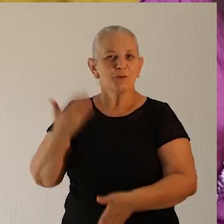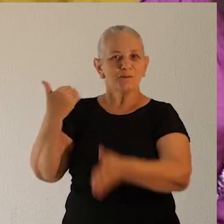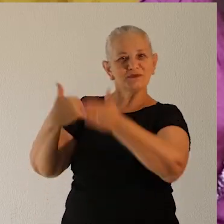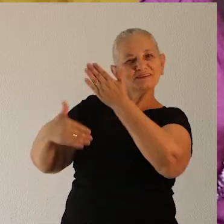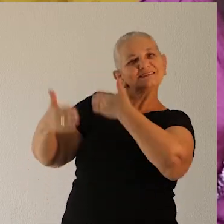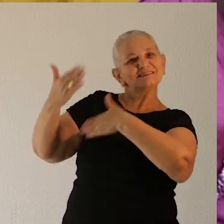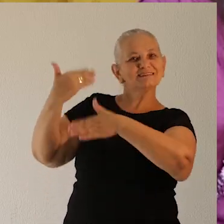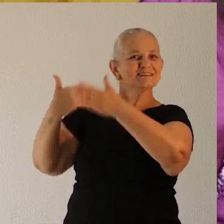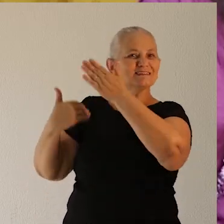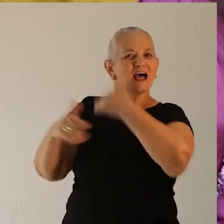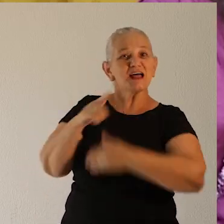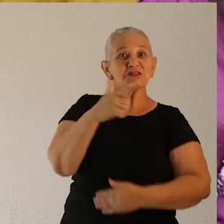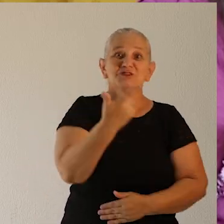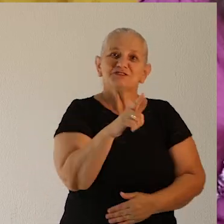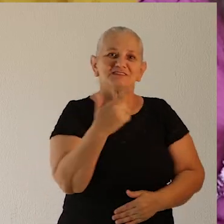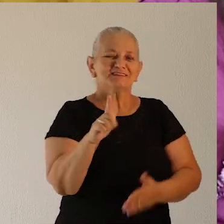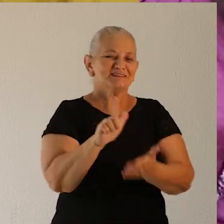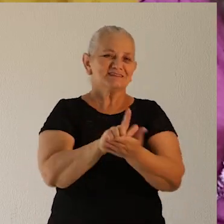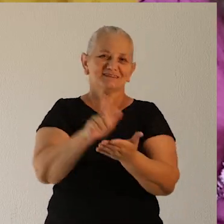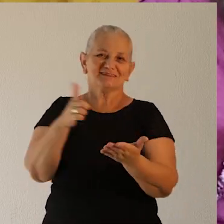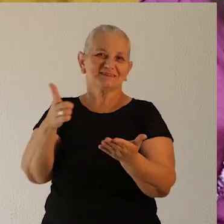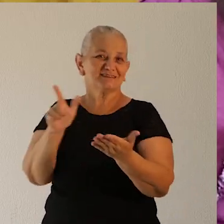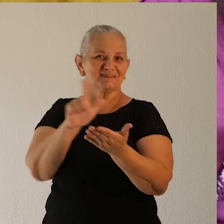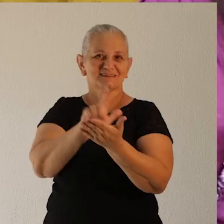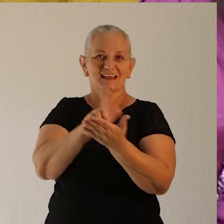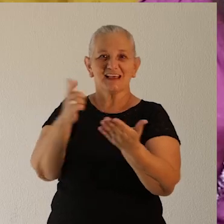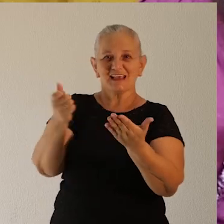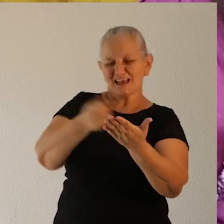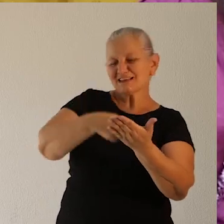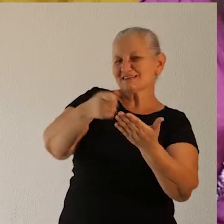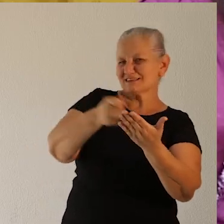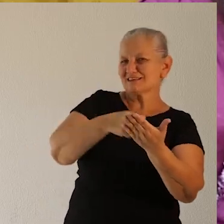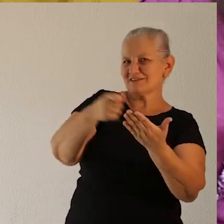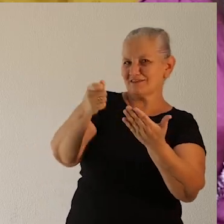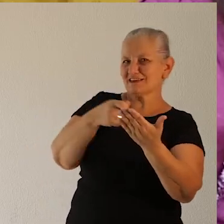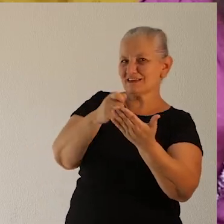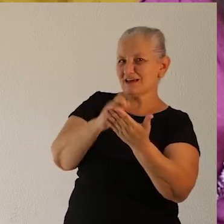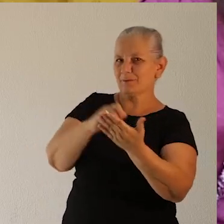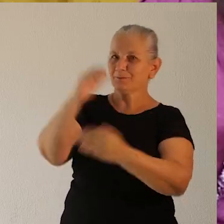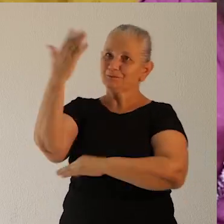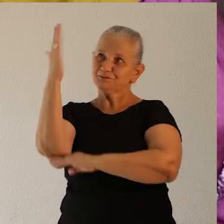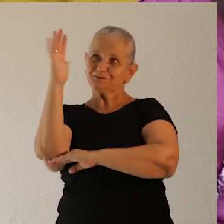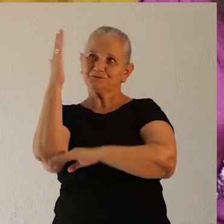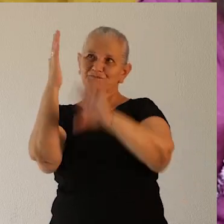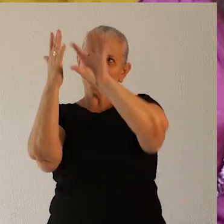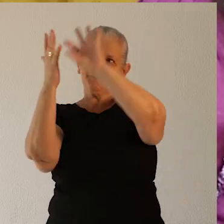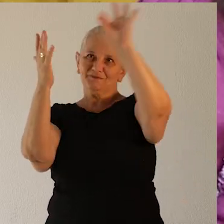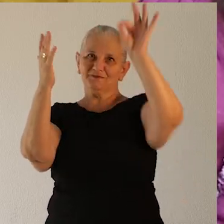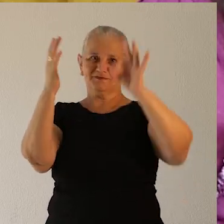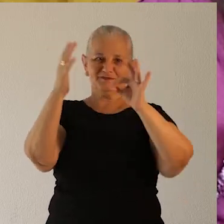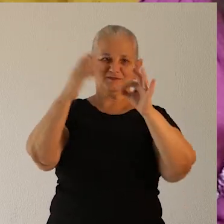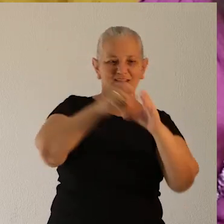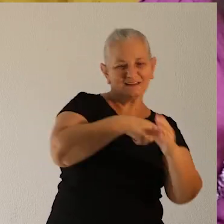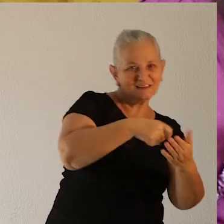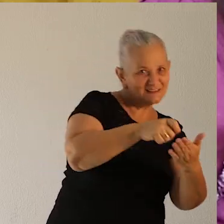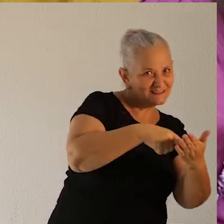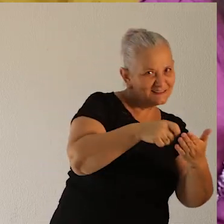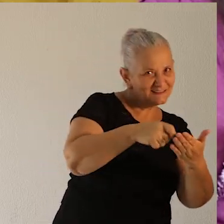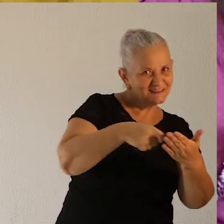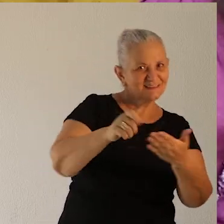Antigamente, quando não existia papel, se escrevia nas folhas da palmeira ou na casca de árvore.